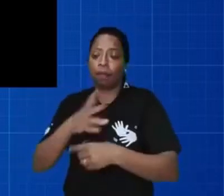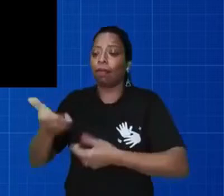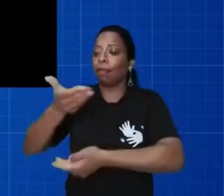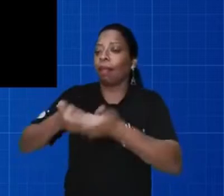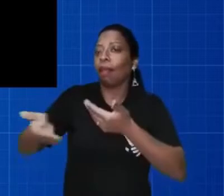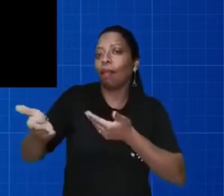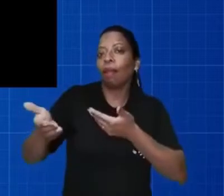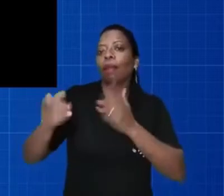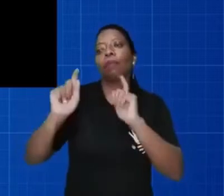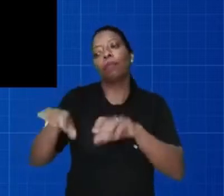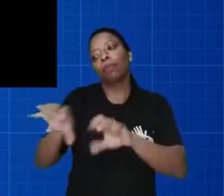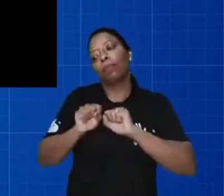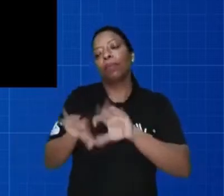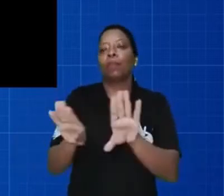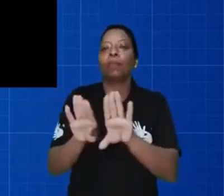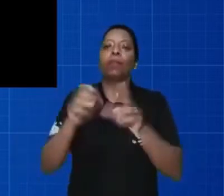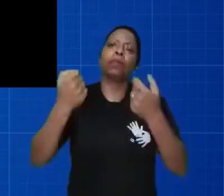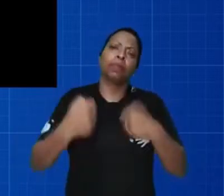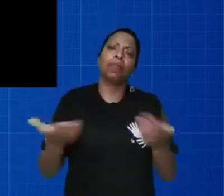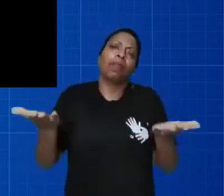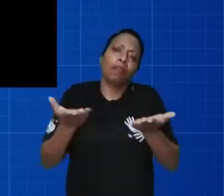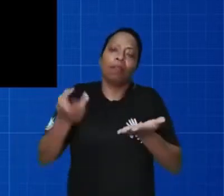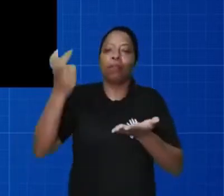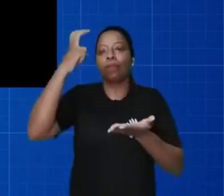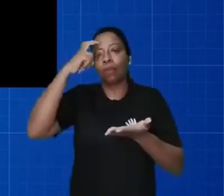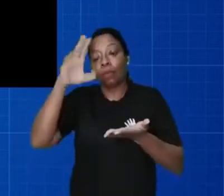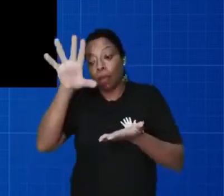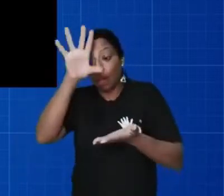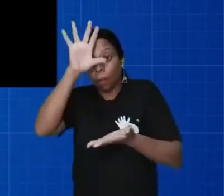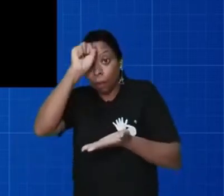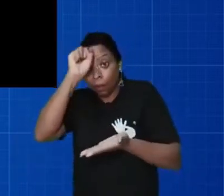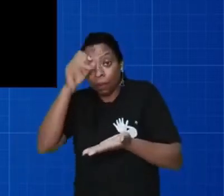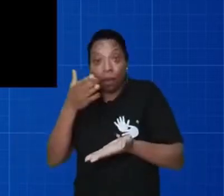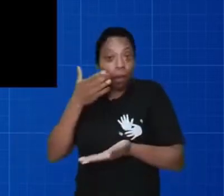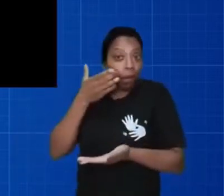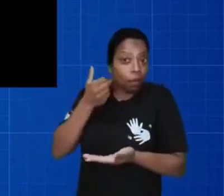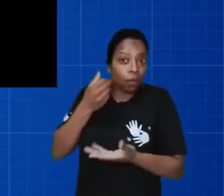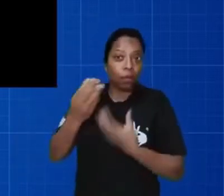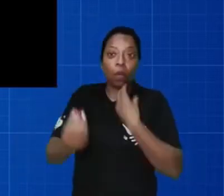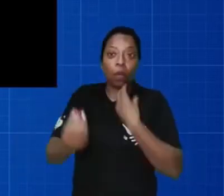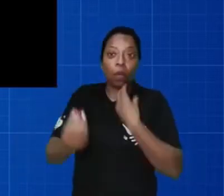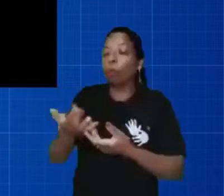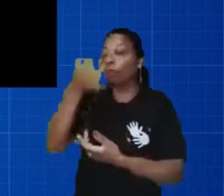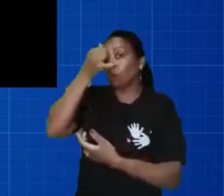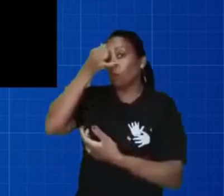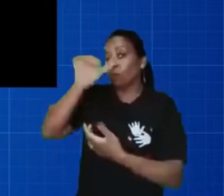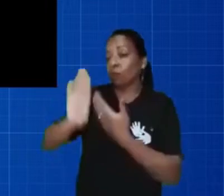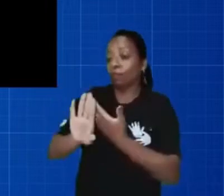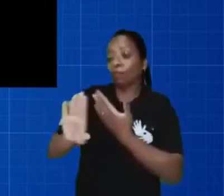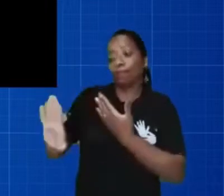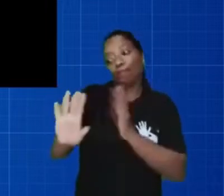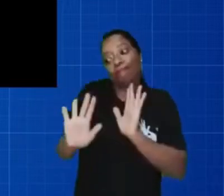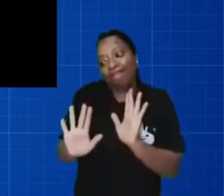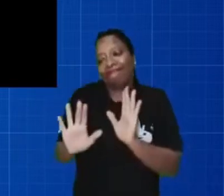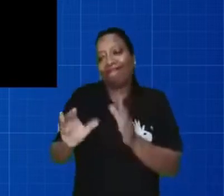organizar nas diferentes modalidades, seja na escola, no trabalho, enfim, na nossa vida cotidiana, da gente cuidar para a